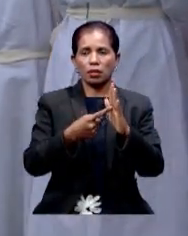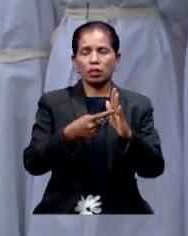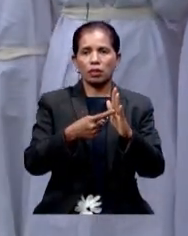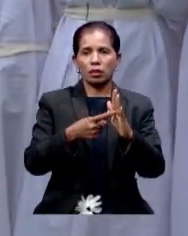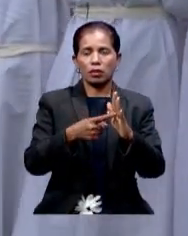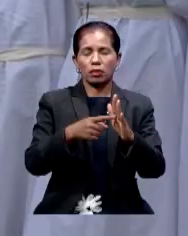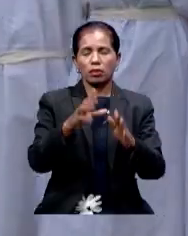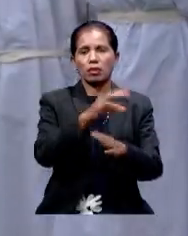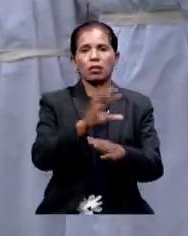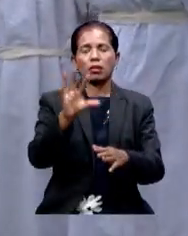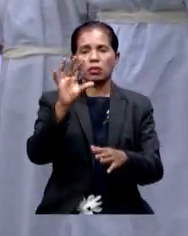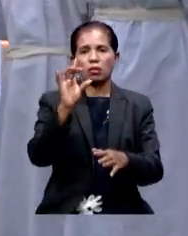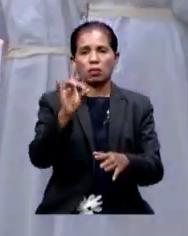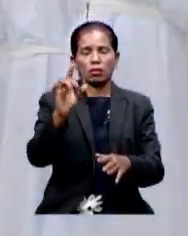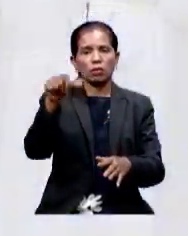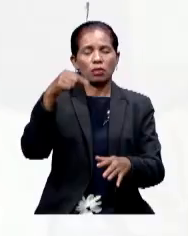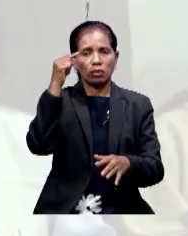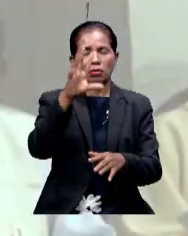quarto governo,